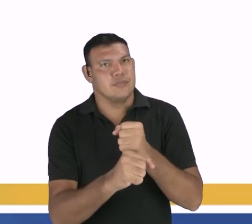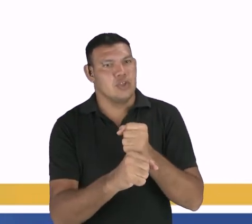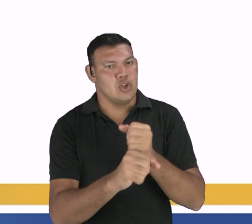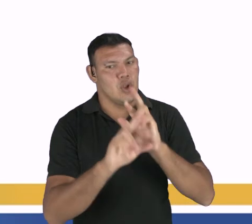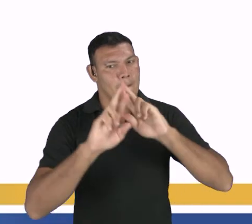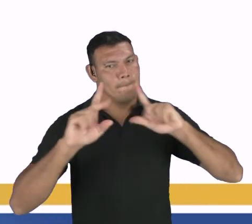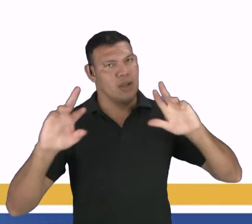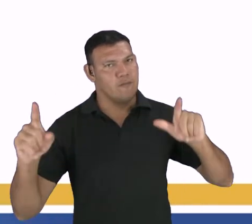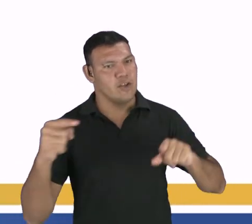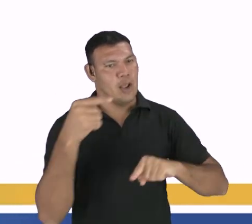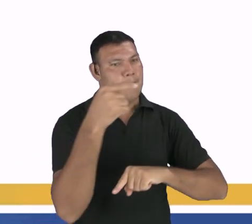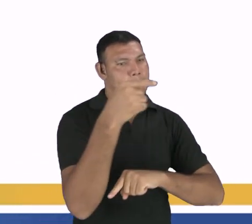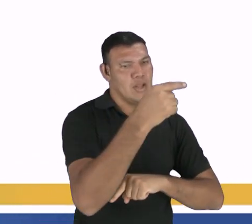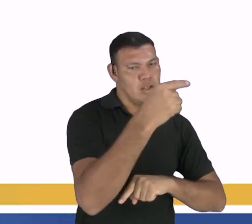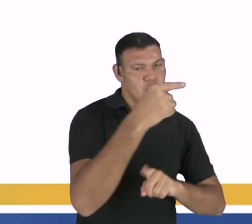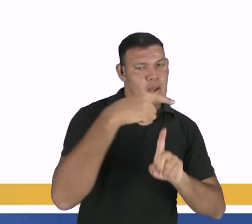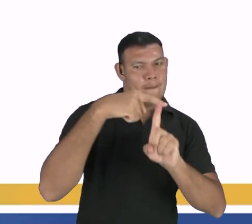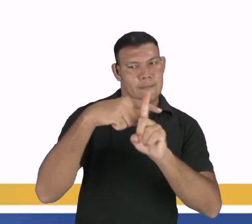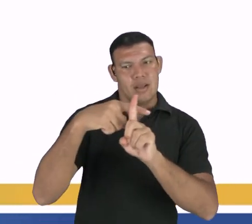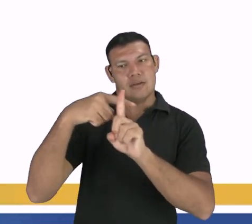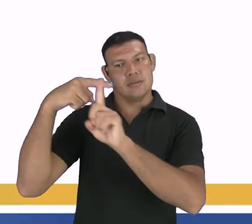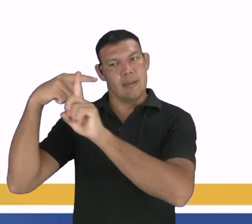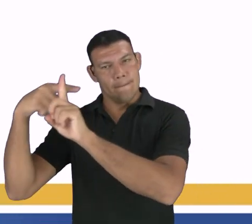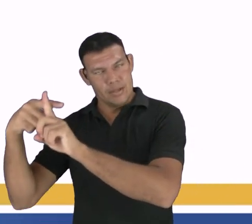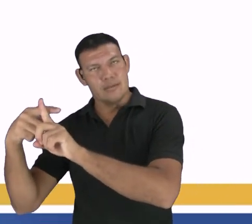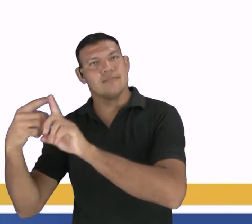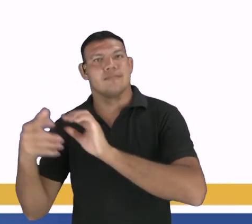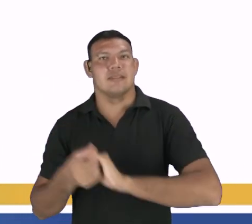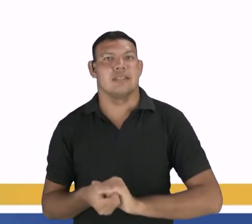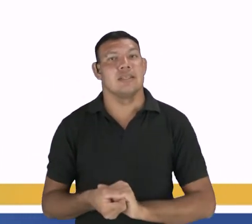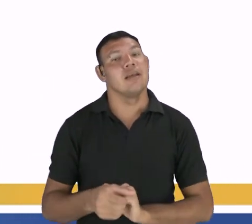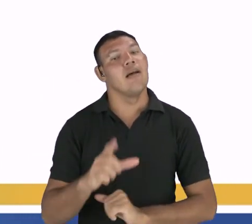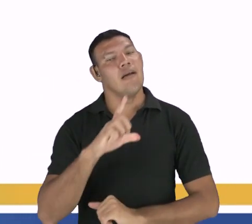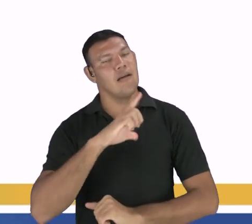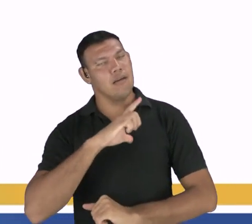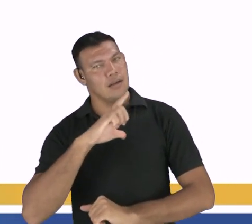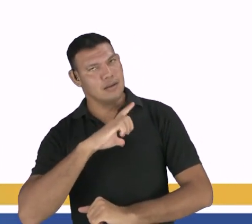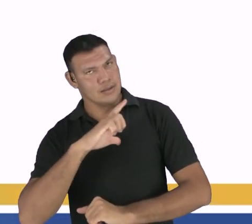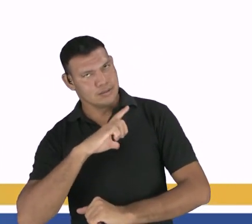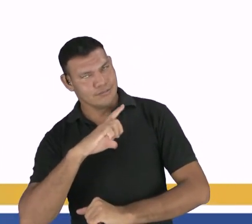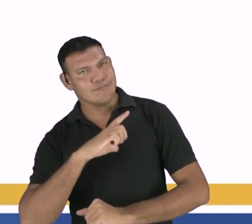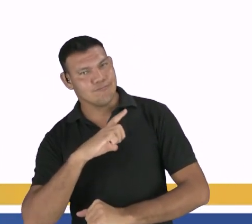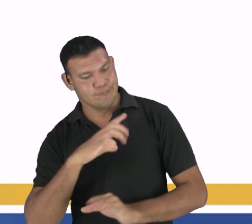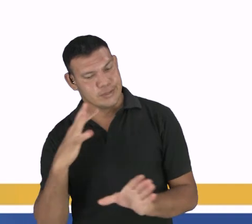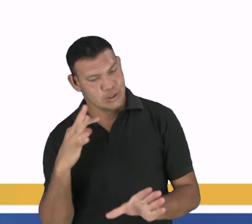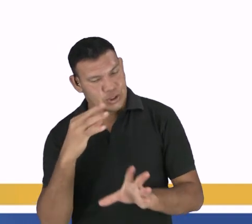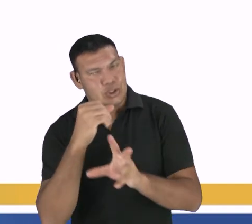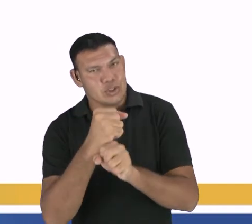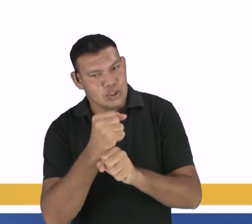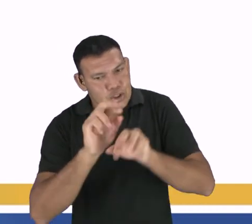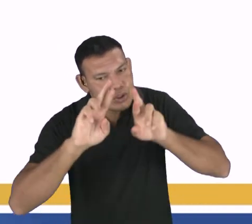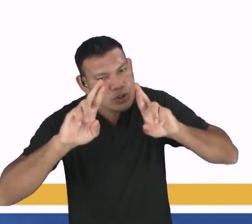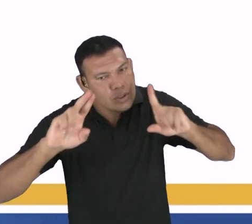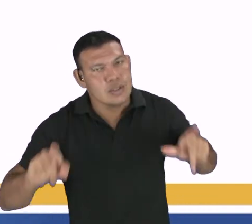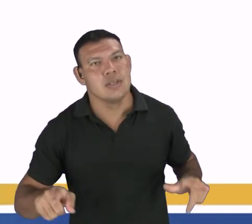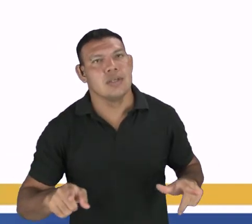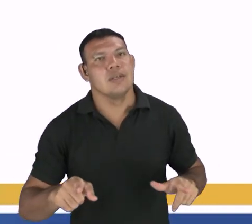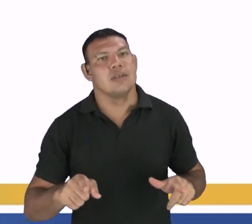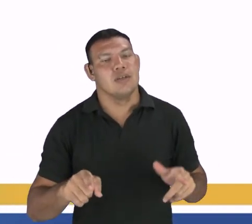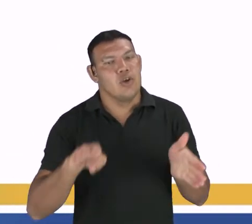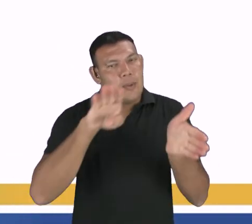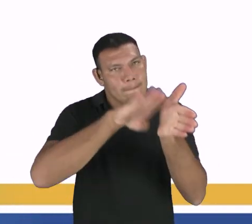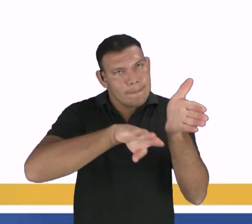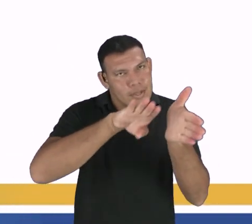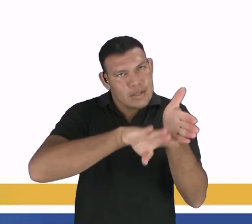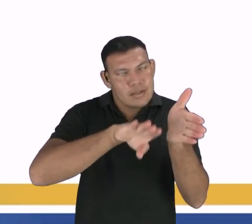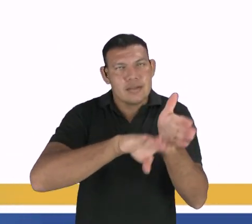sinais opostos, aí, sinais diferentes, certo? Então, quando isso acontece, quando os sinais são diferentes, nós